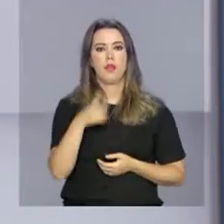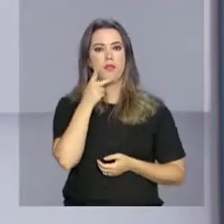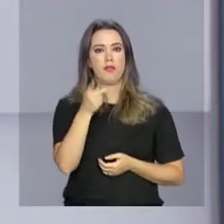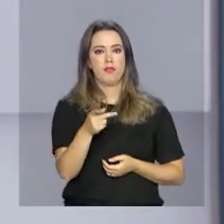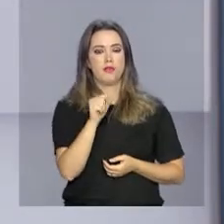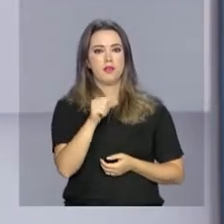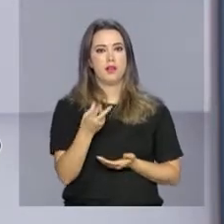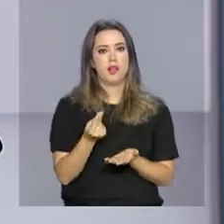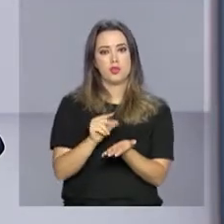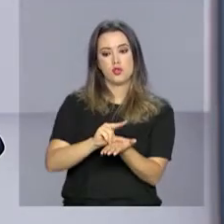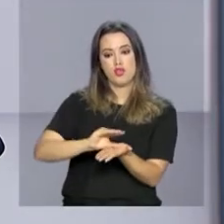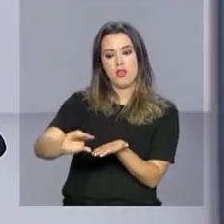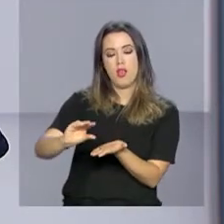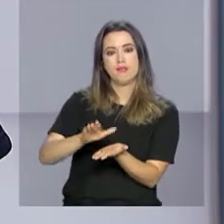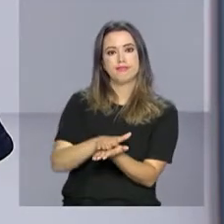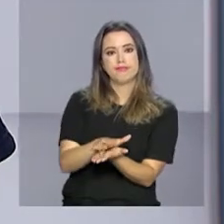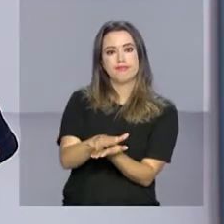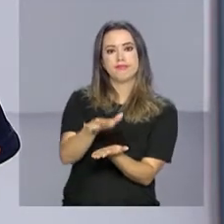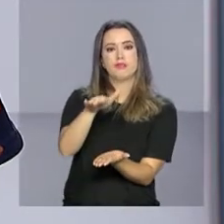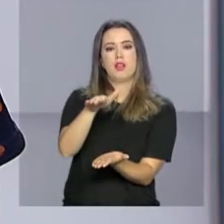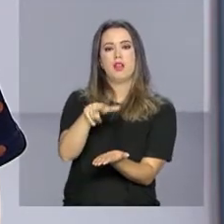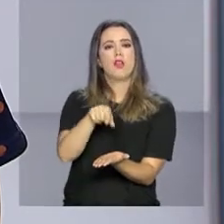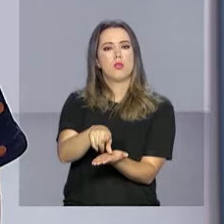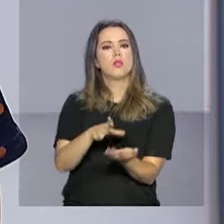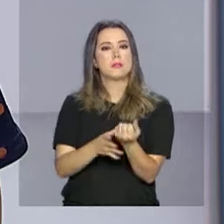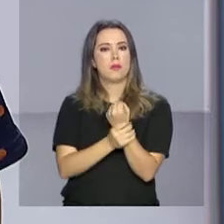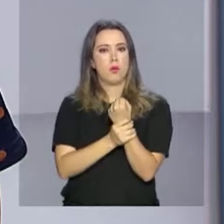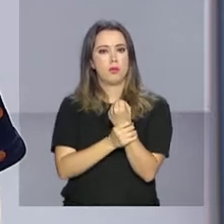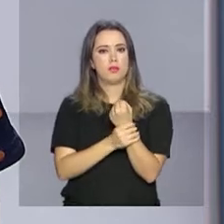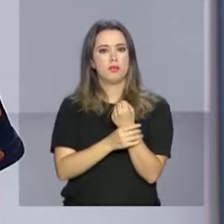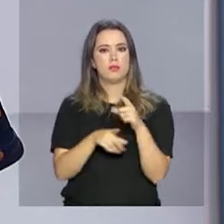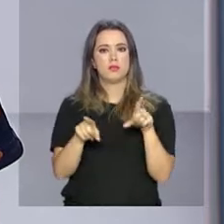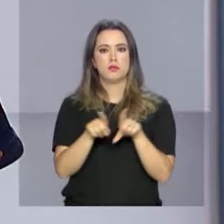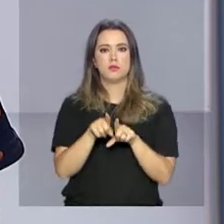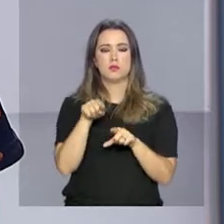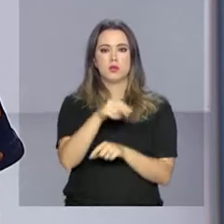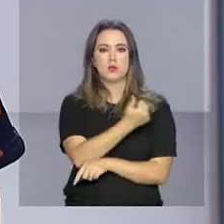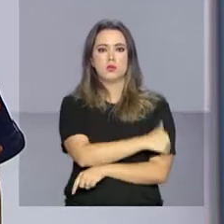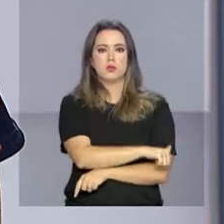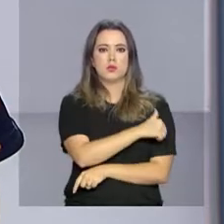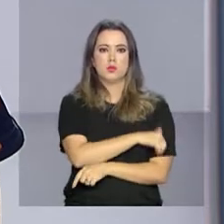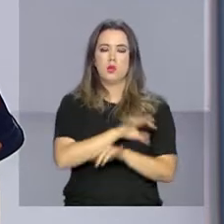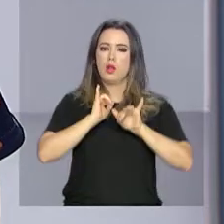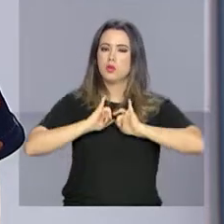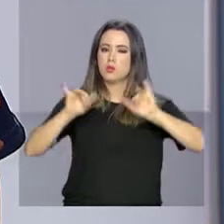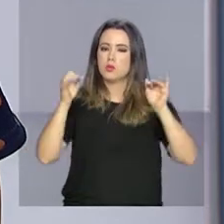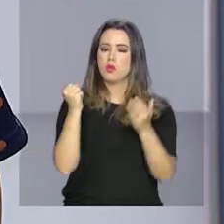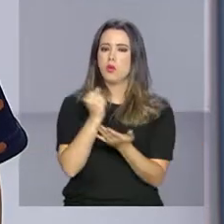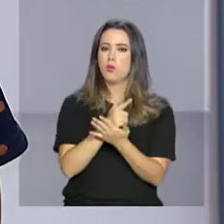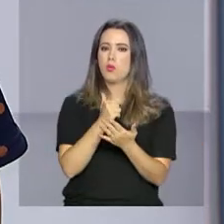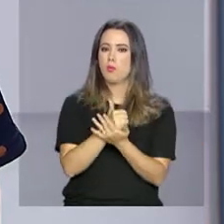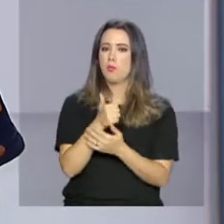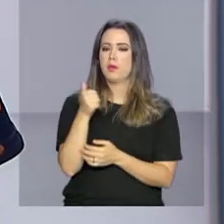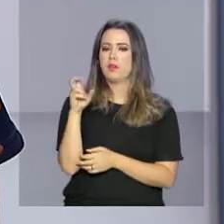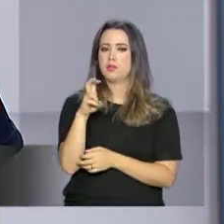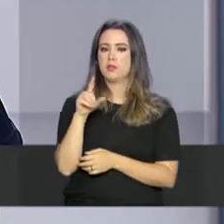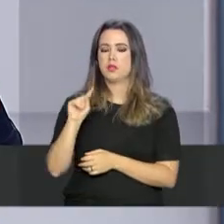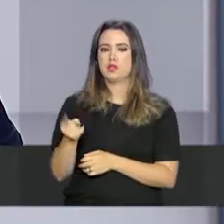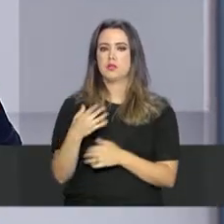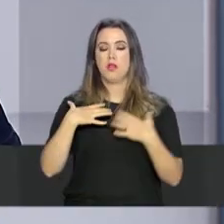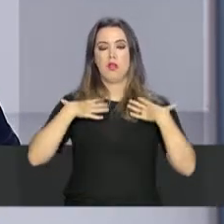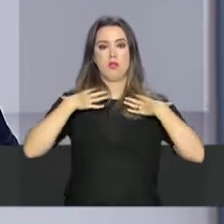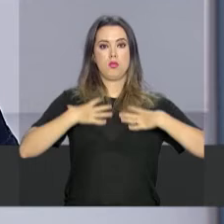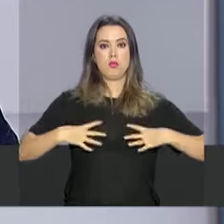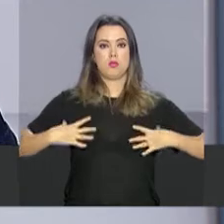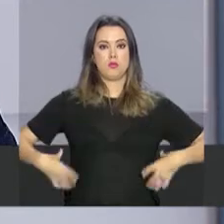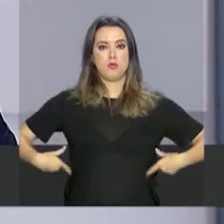em investimentos, na área de segurança, o Gabinete de Intervenção Federal do Rio de Janeiro anunciou a compra de 15 mil coletes à